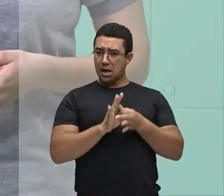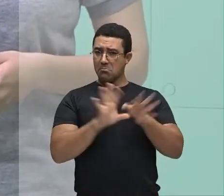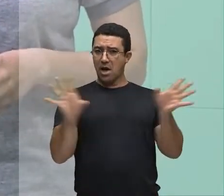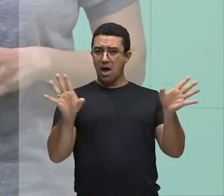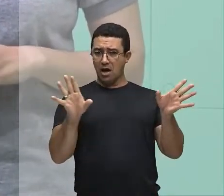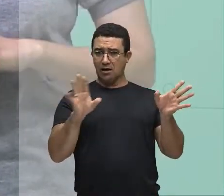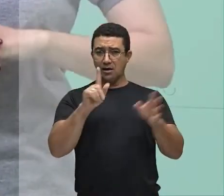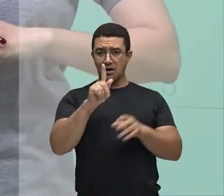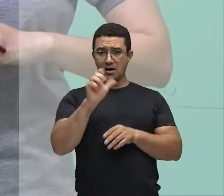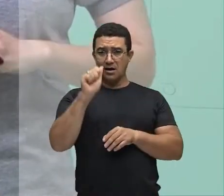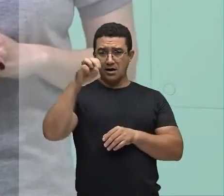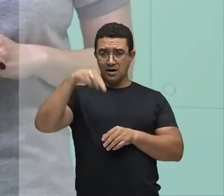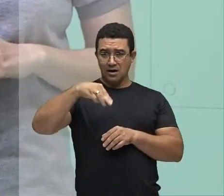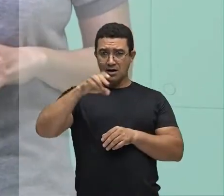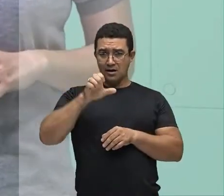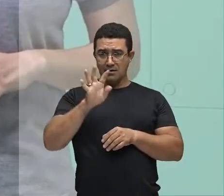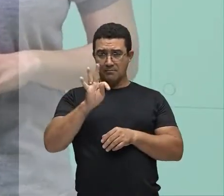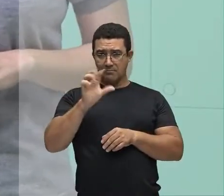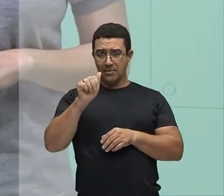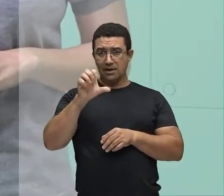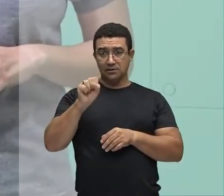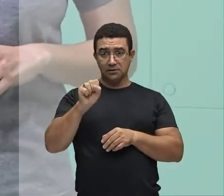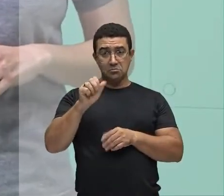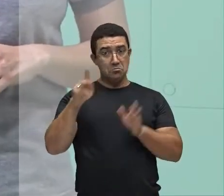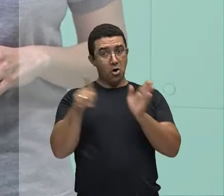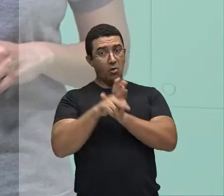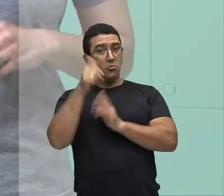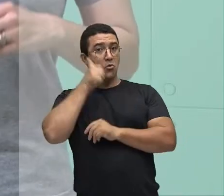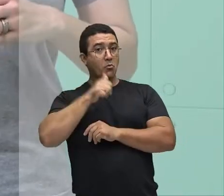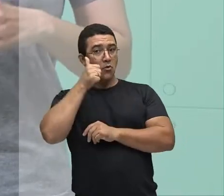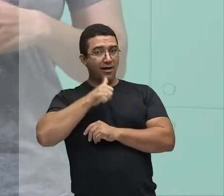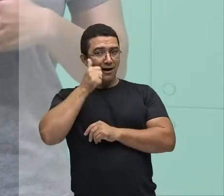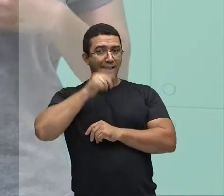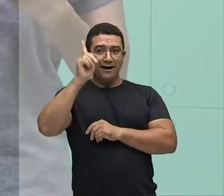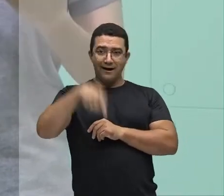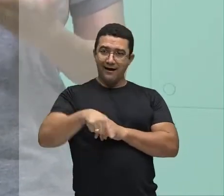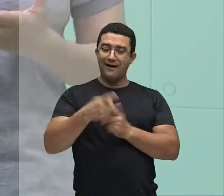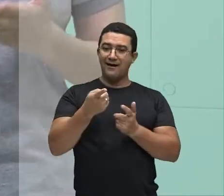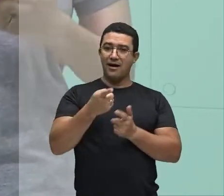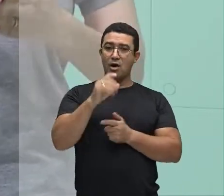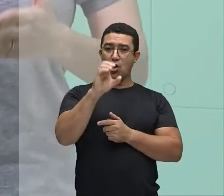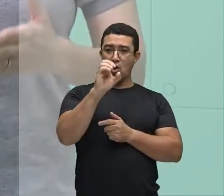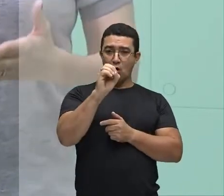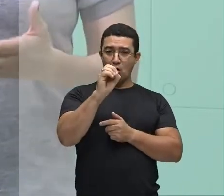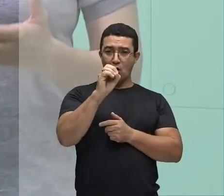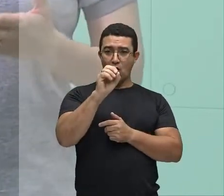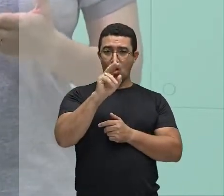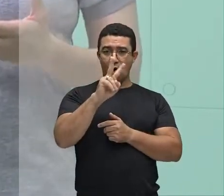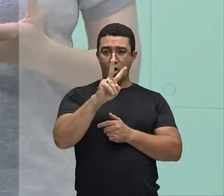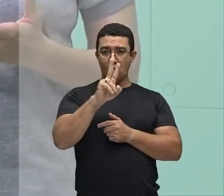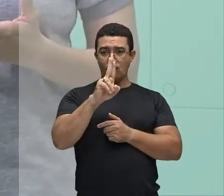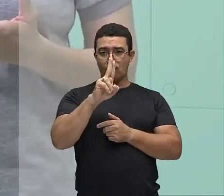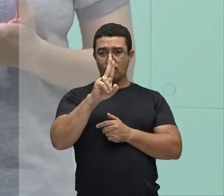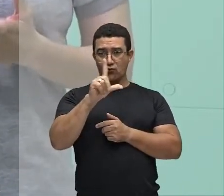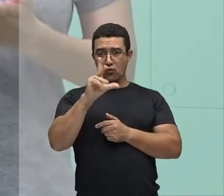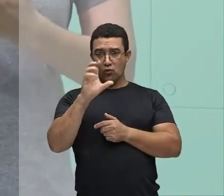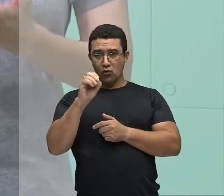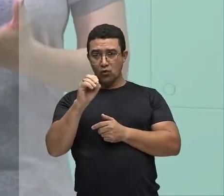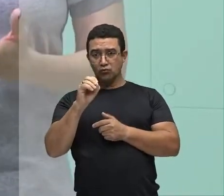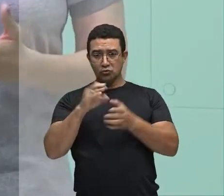que são ovócitos secundários. Esse ovócito secundário, ele está sendo liberado para que ocorra uma